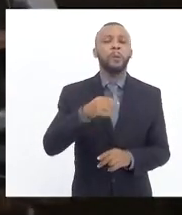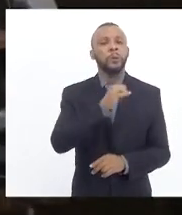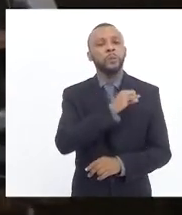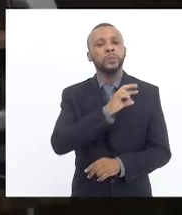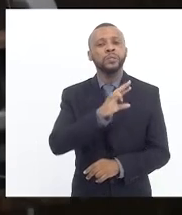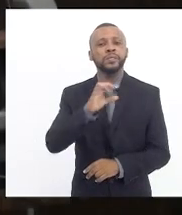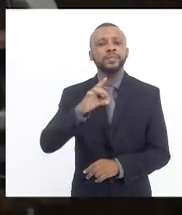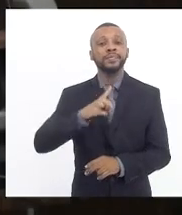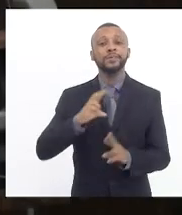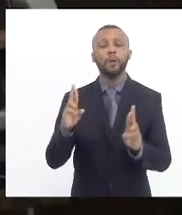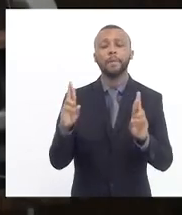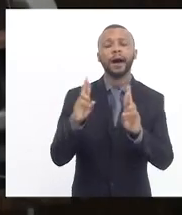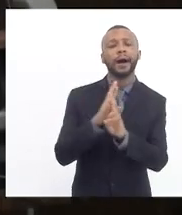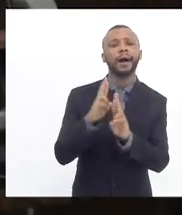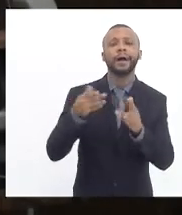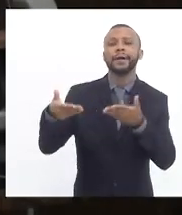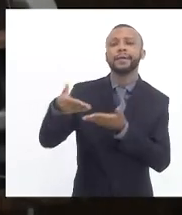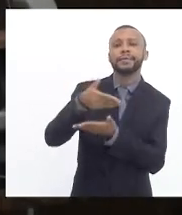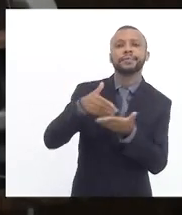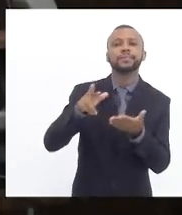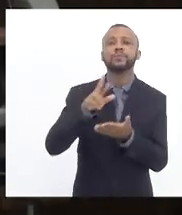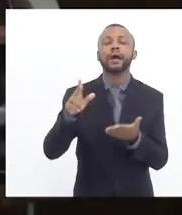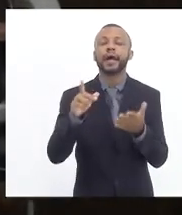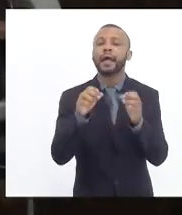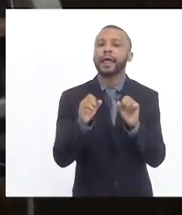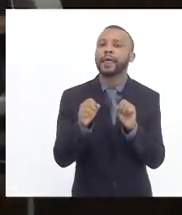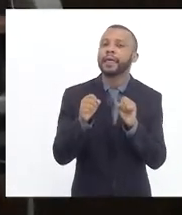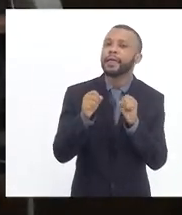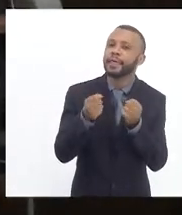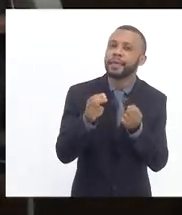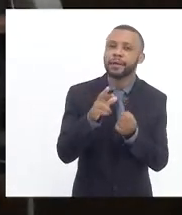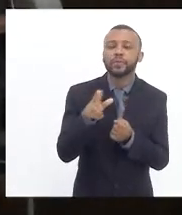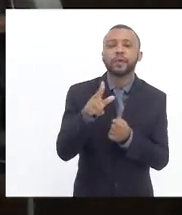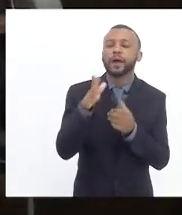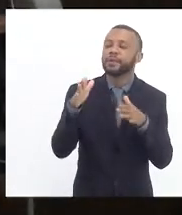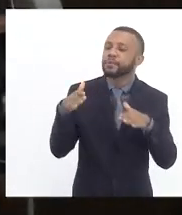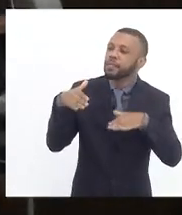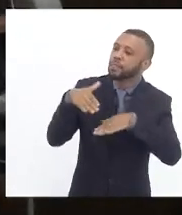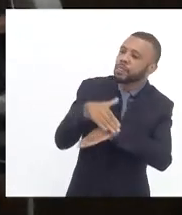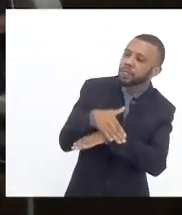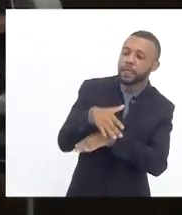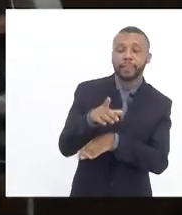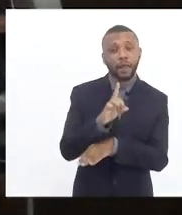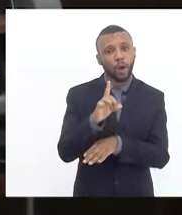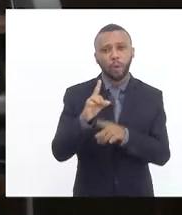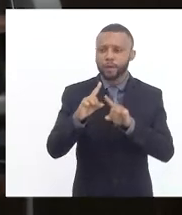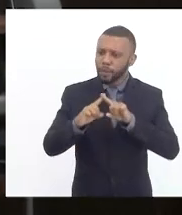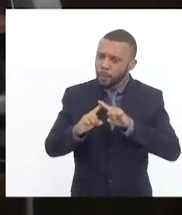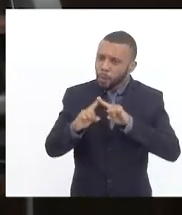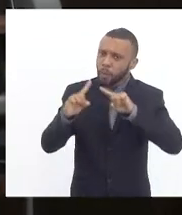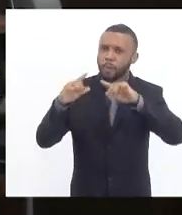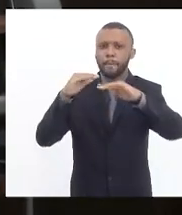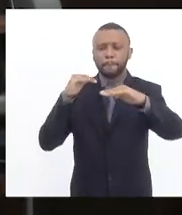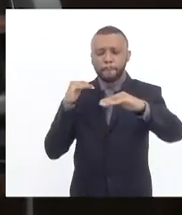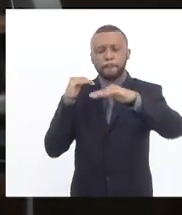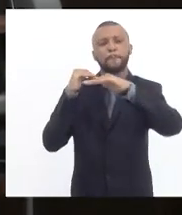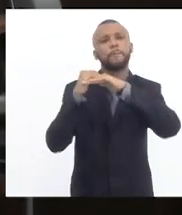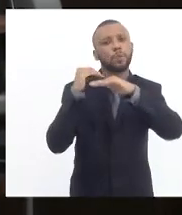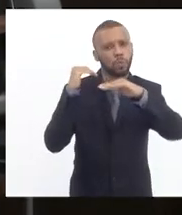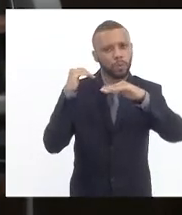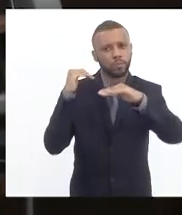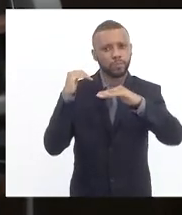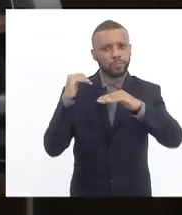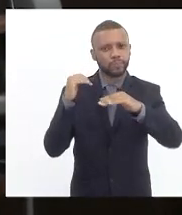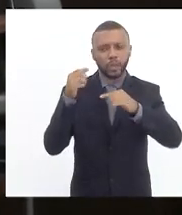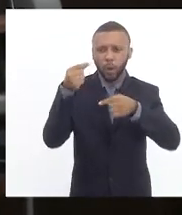é que não é de defensora Maria Carmem que não é de submissão que é de enfrentamento não debate entre